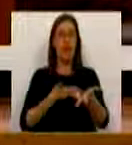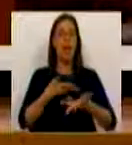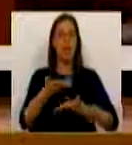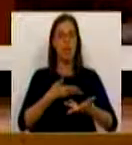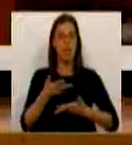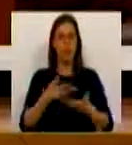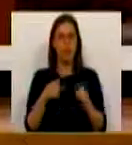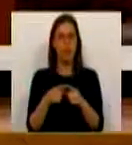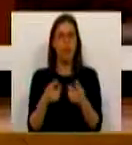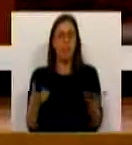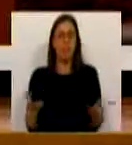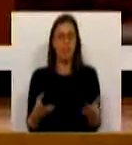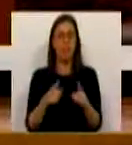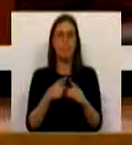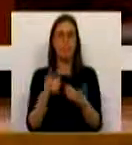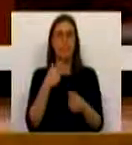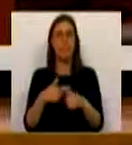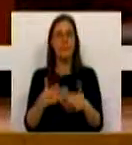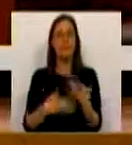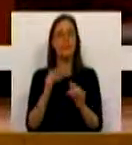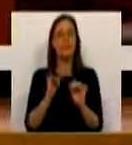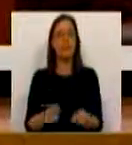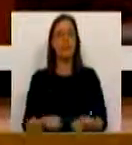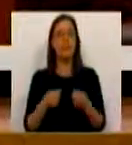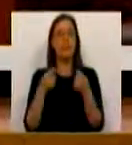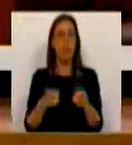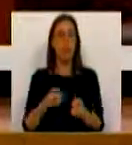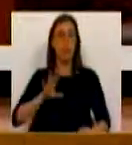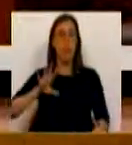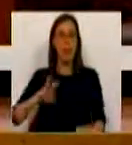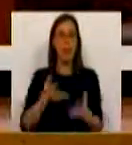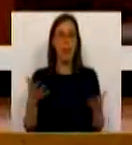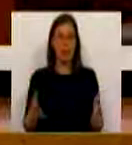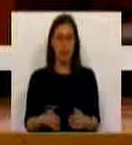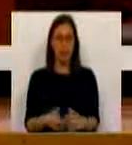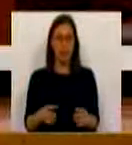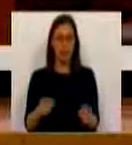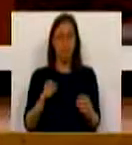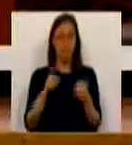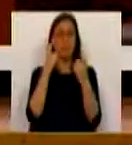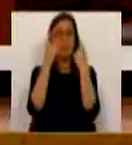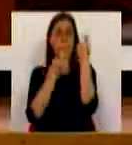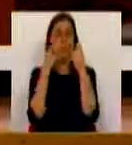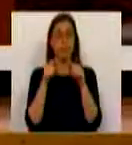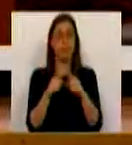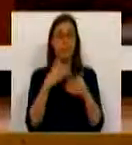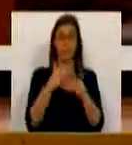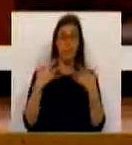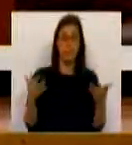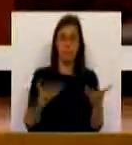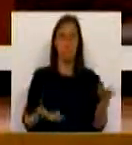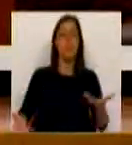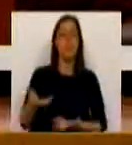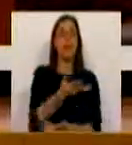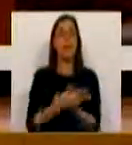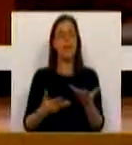negociação, nomeadamente para as dinâmicas do investimento no país. Para esta reflexão ampla e